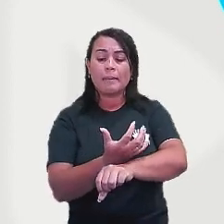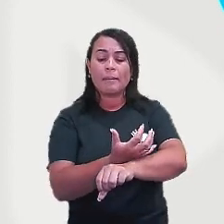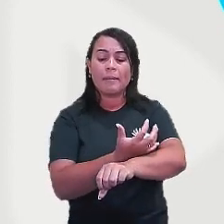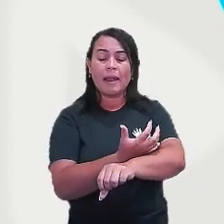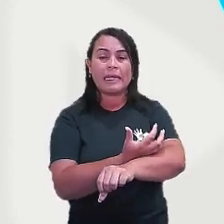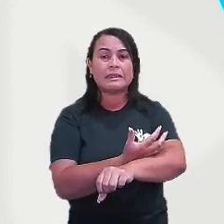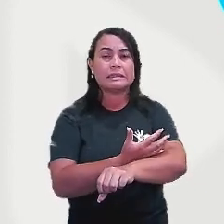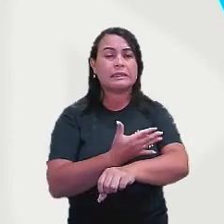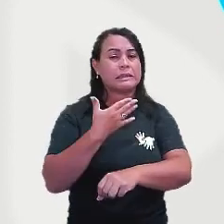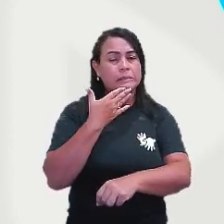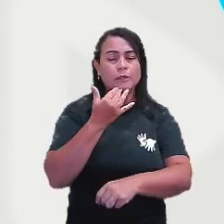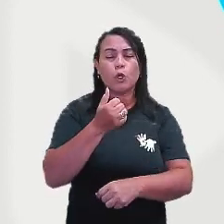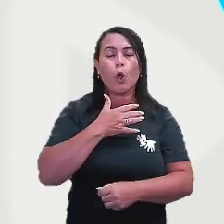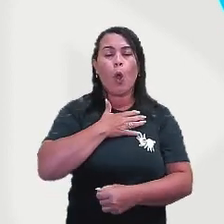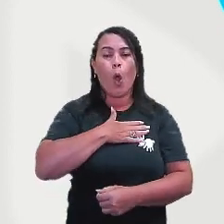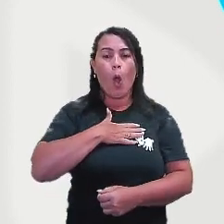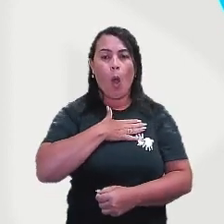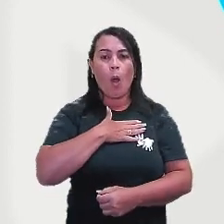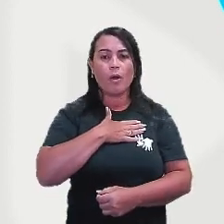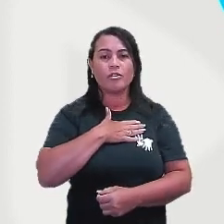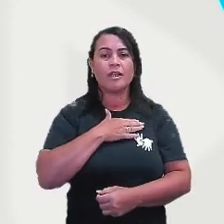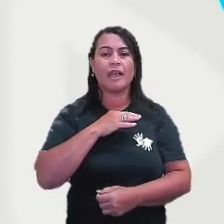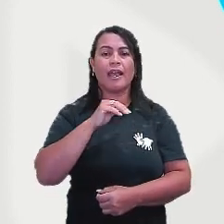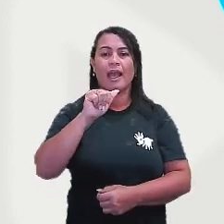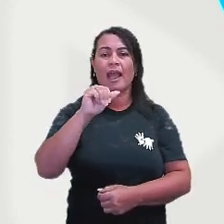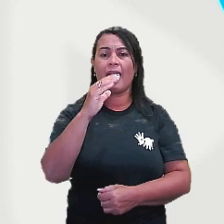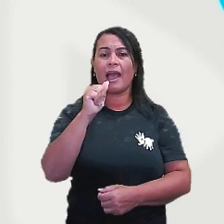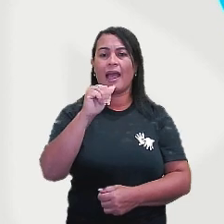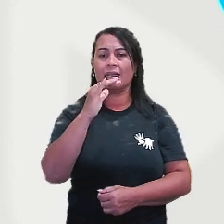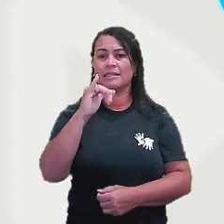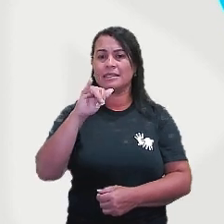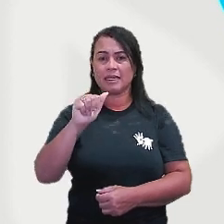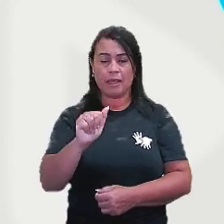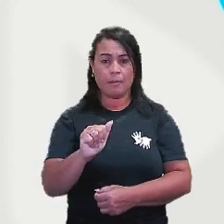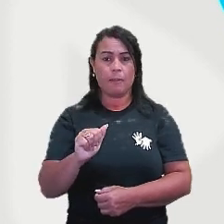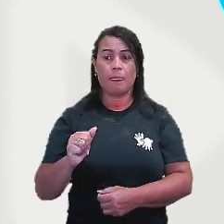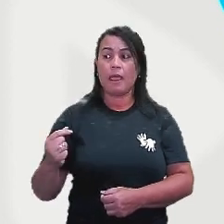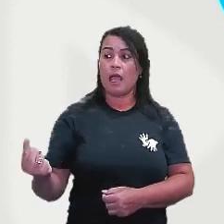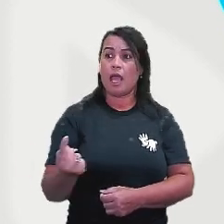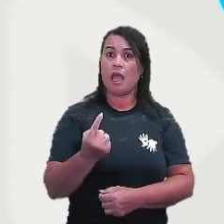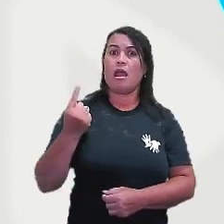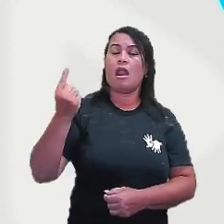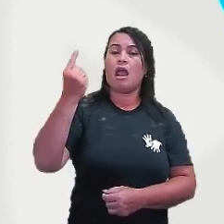planta favorita é a acácia. Chega a medir